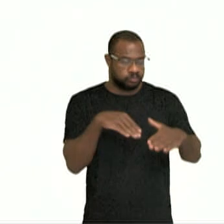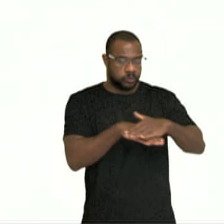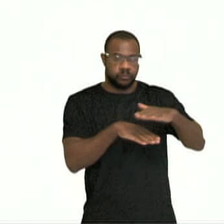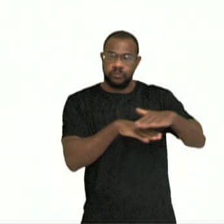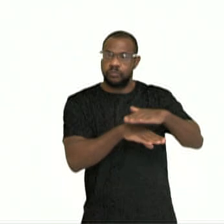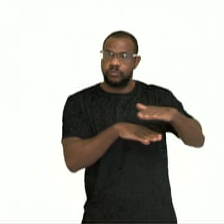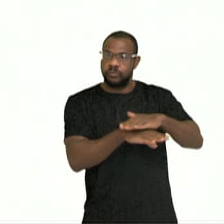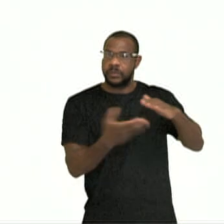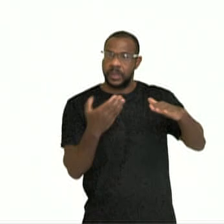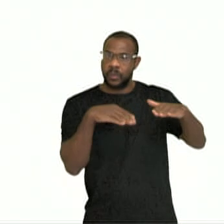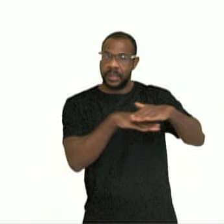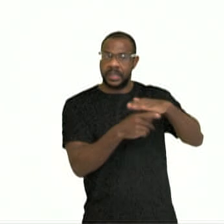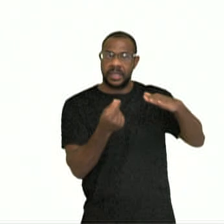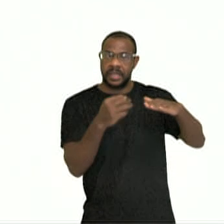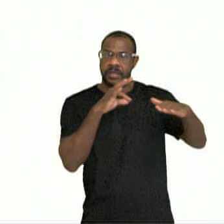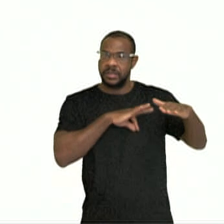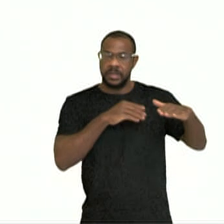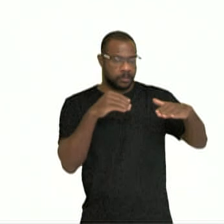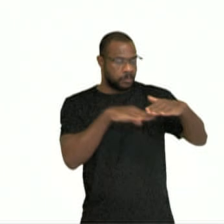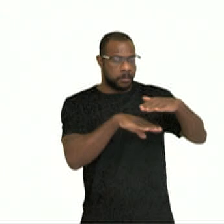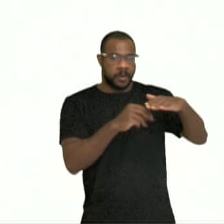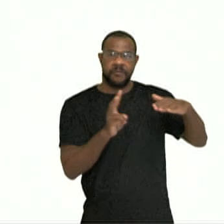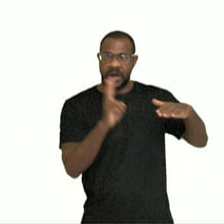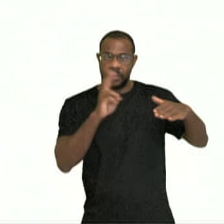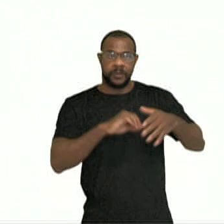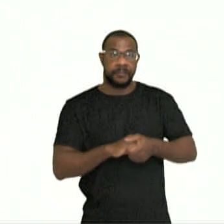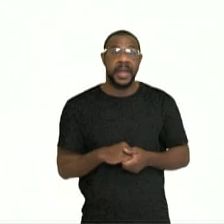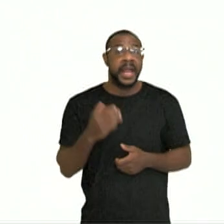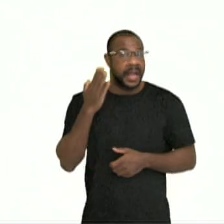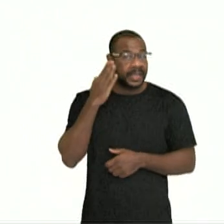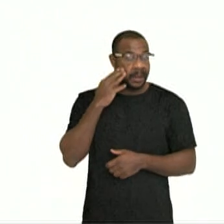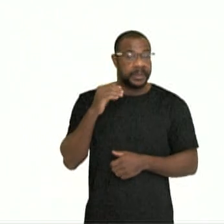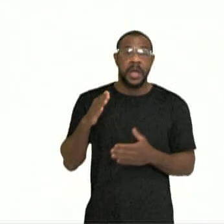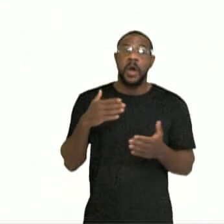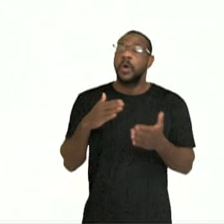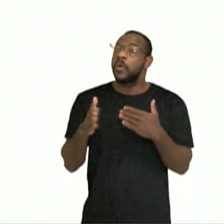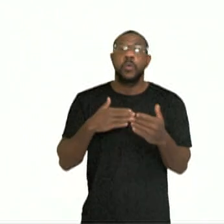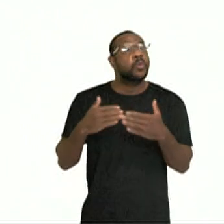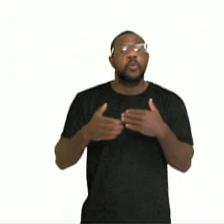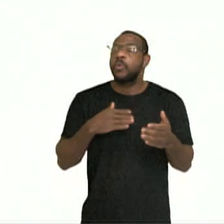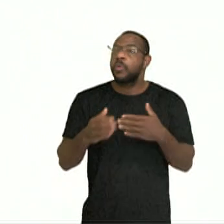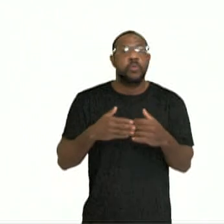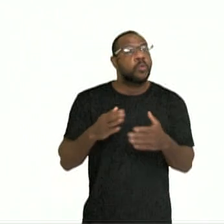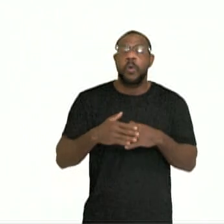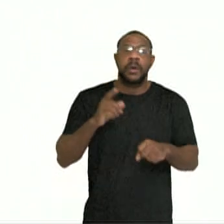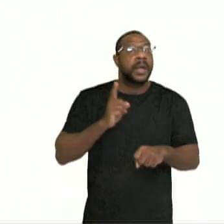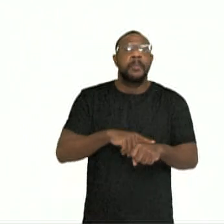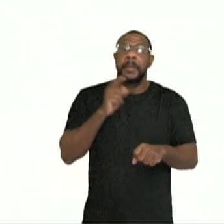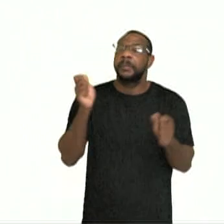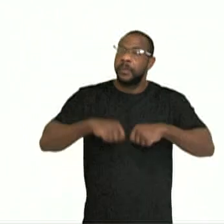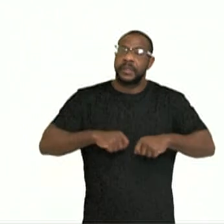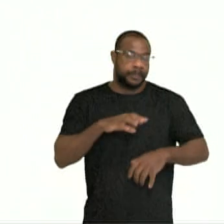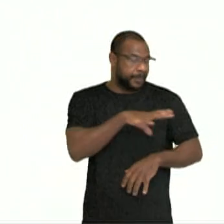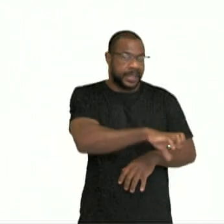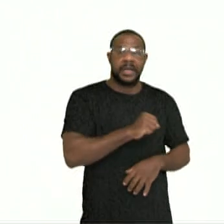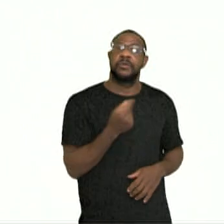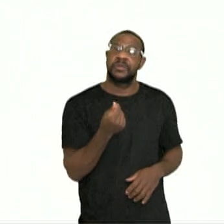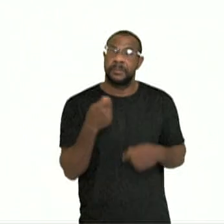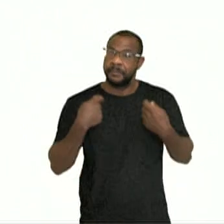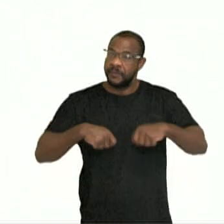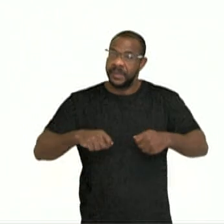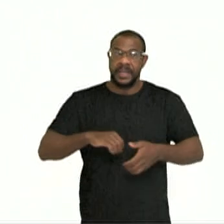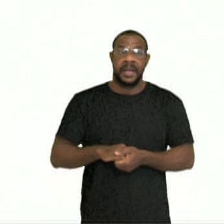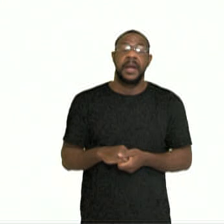na poupança. Mas ela também sabe que em algum momento ela poderá precisar mexer nesse dinheiro. Por isso,